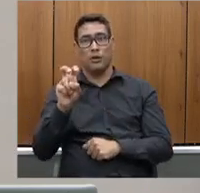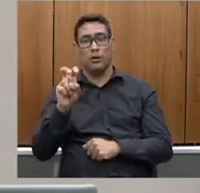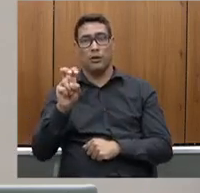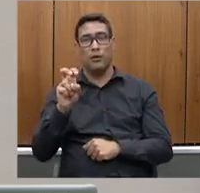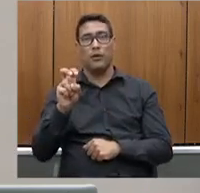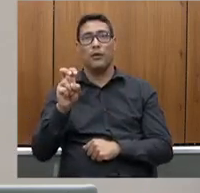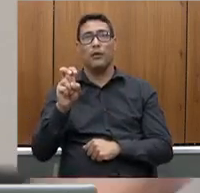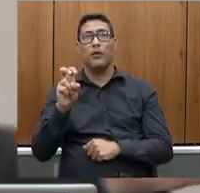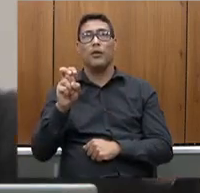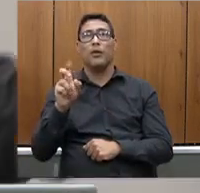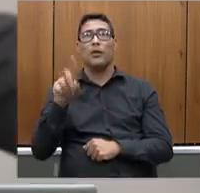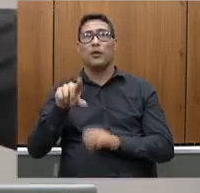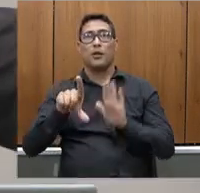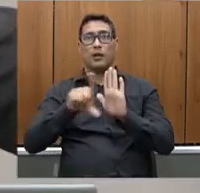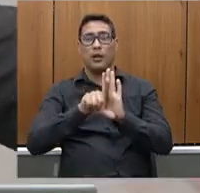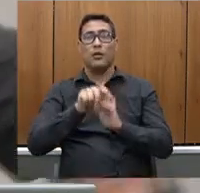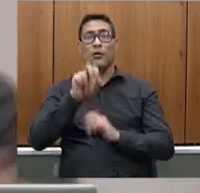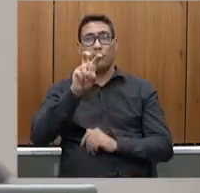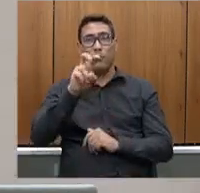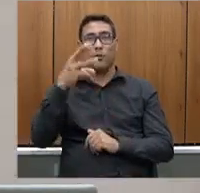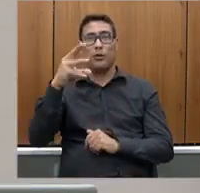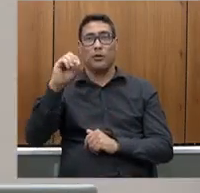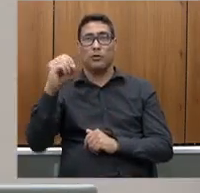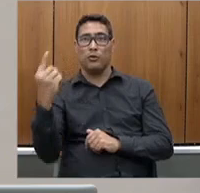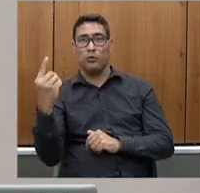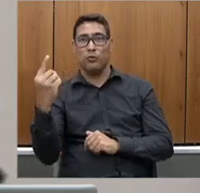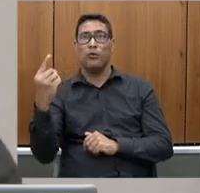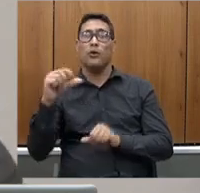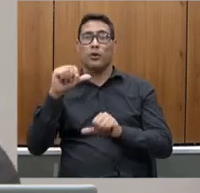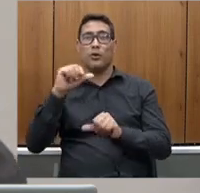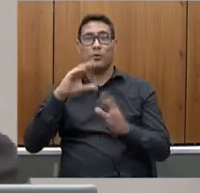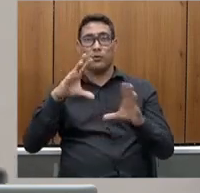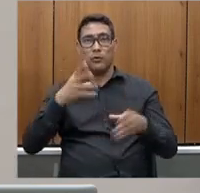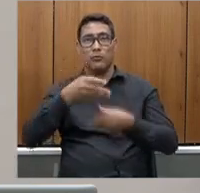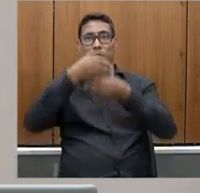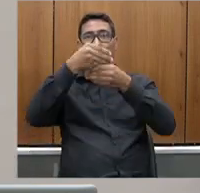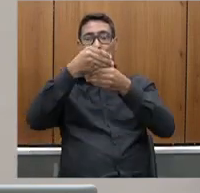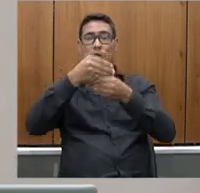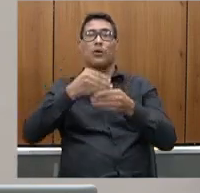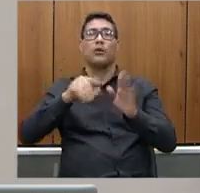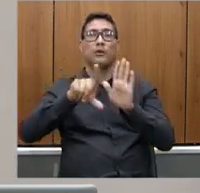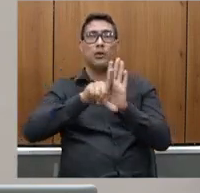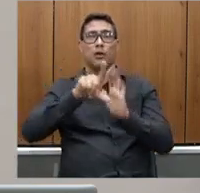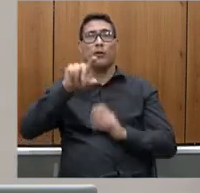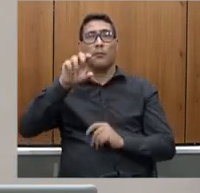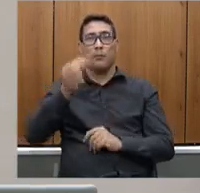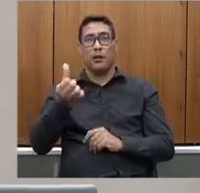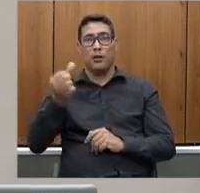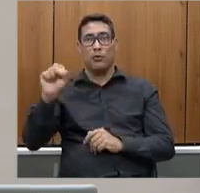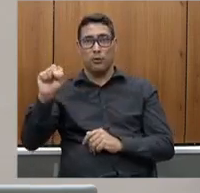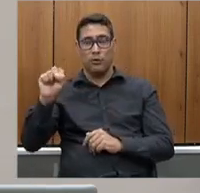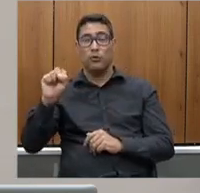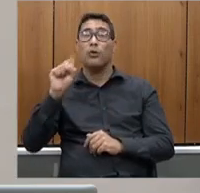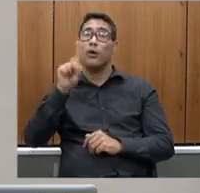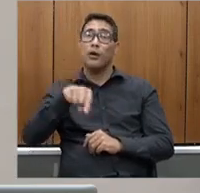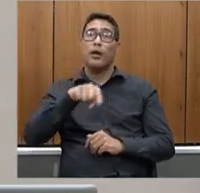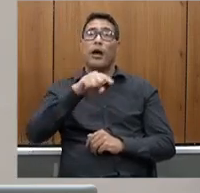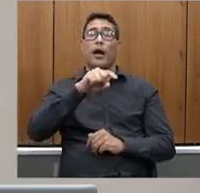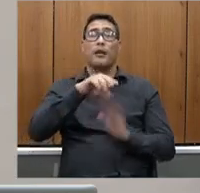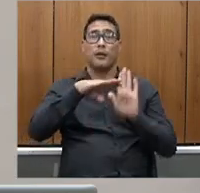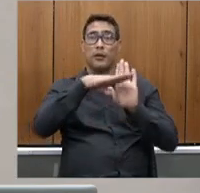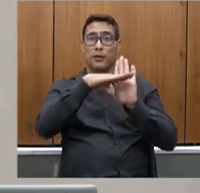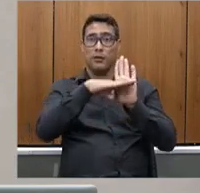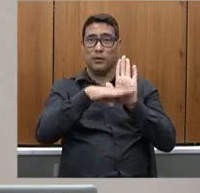da Lei 5.301 alterado aí pela lei complementar 168 as escalas Ordinárias